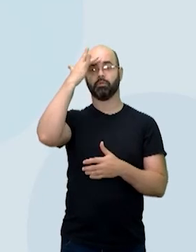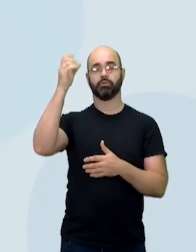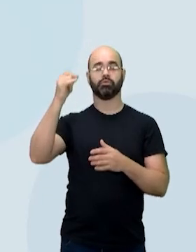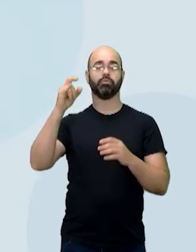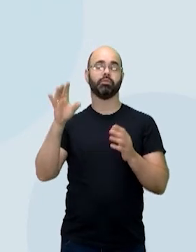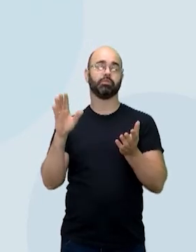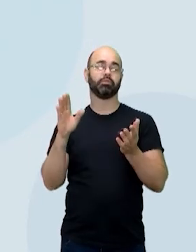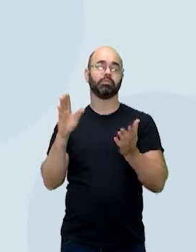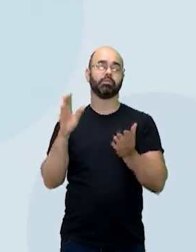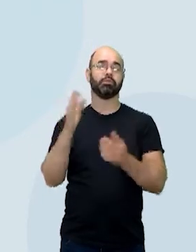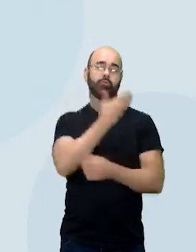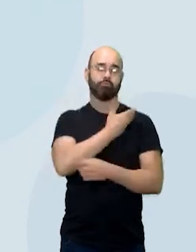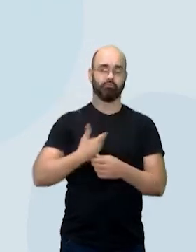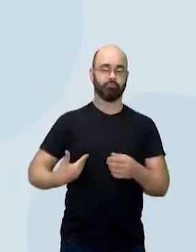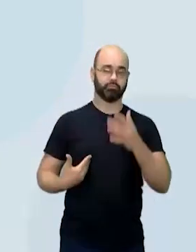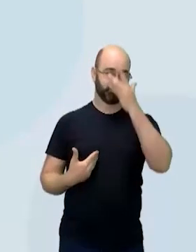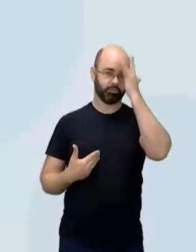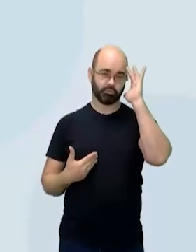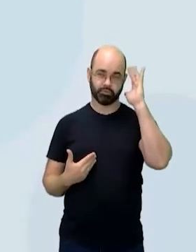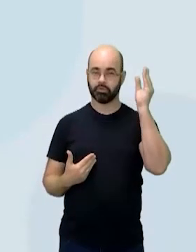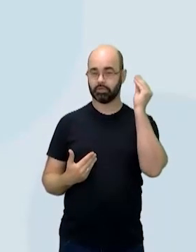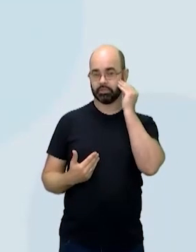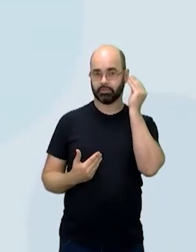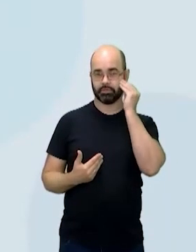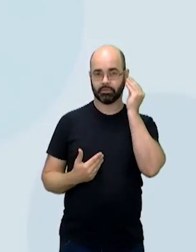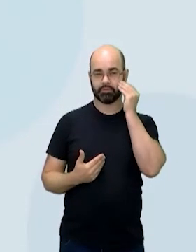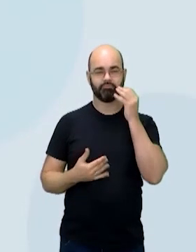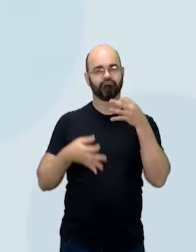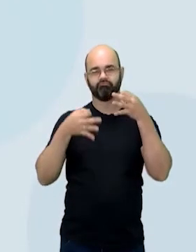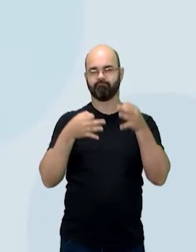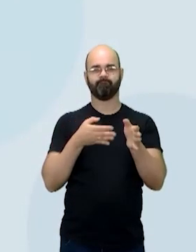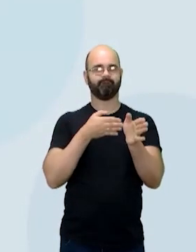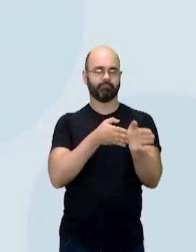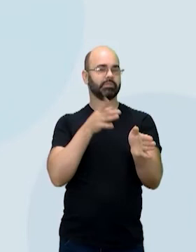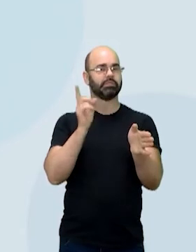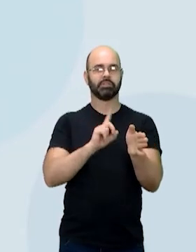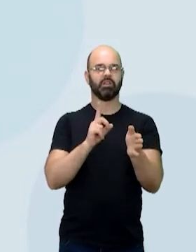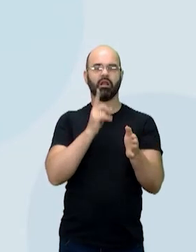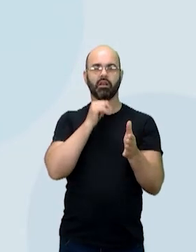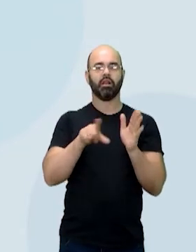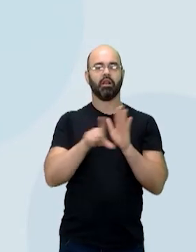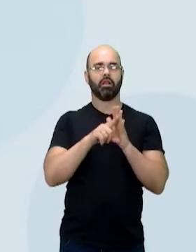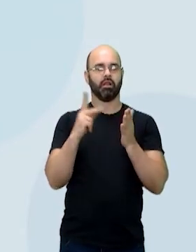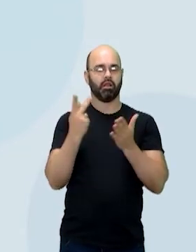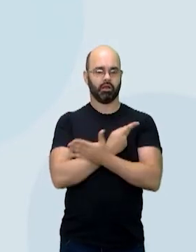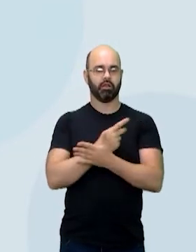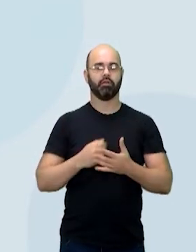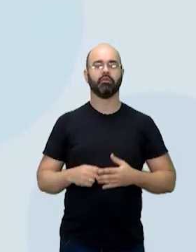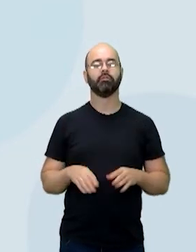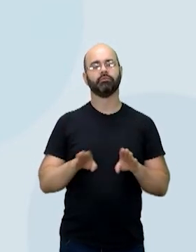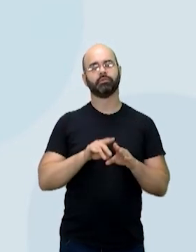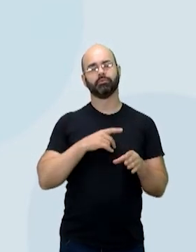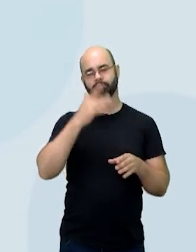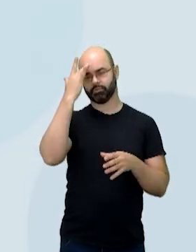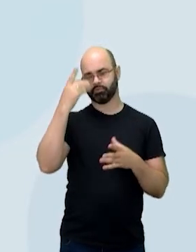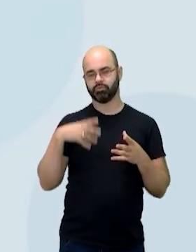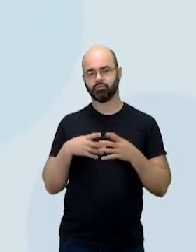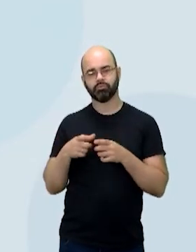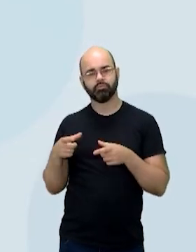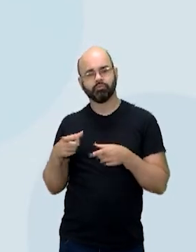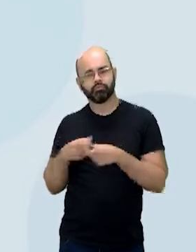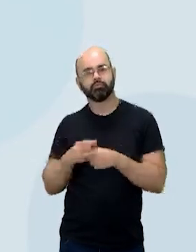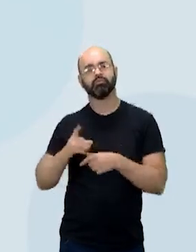querem atuar de forma arbitrária e à revelia das leis. Garantias individuais e de minorias, direito